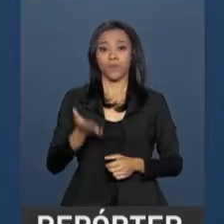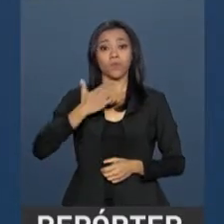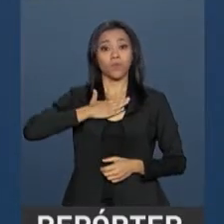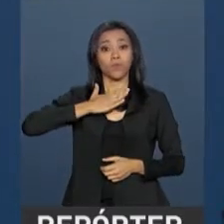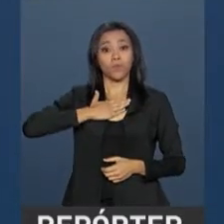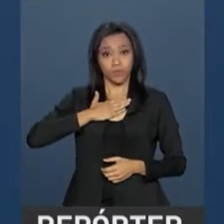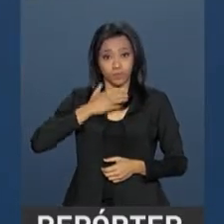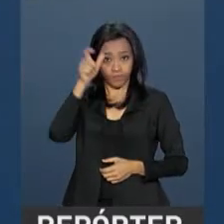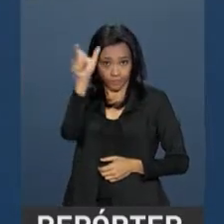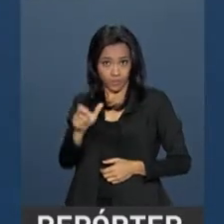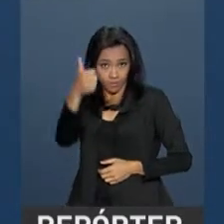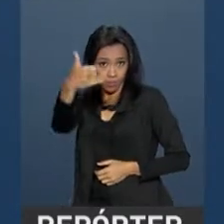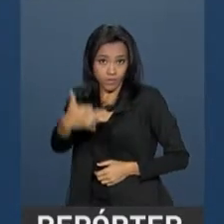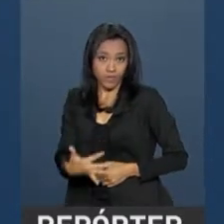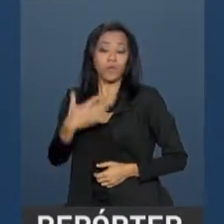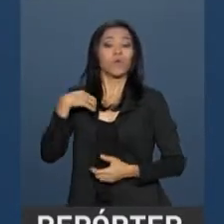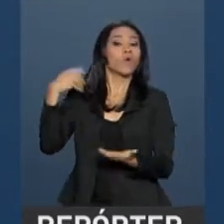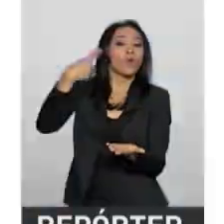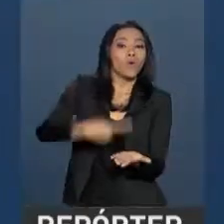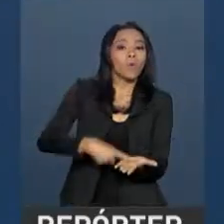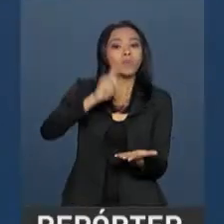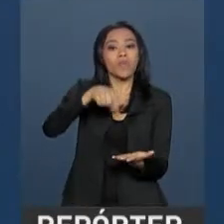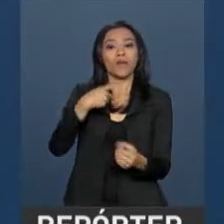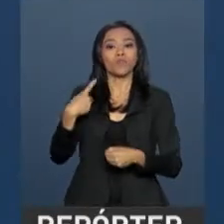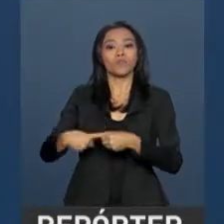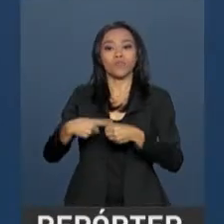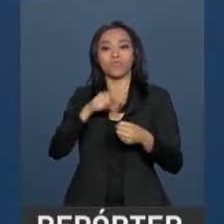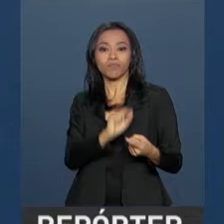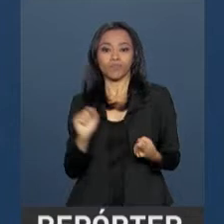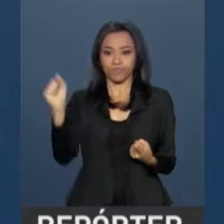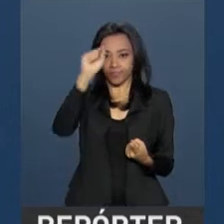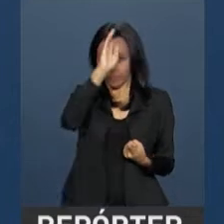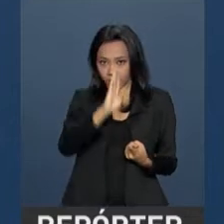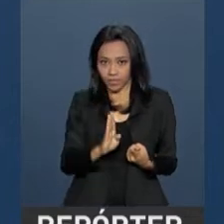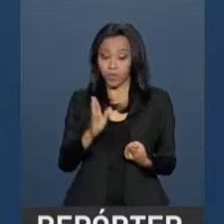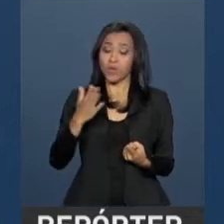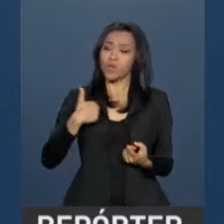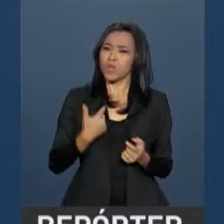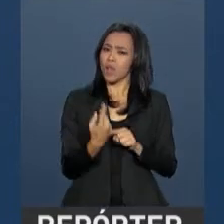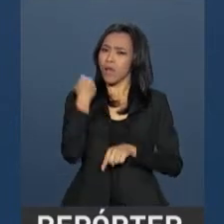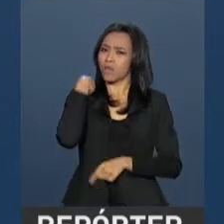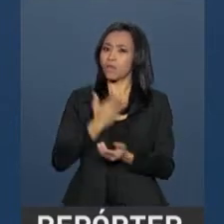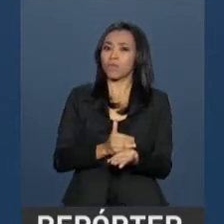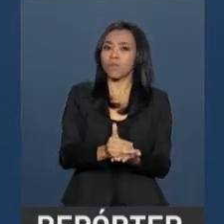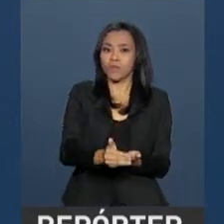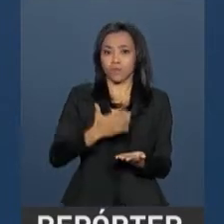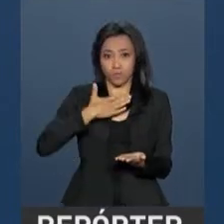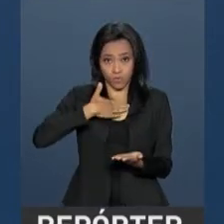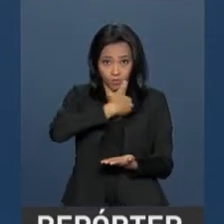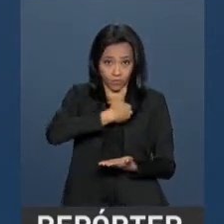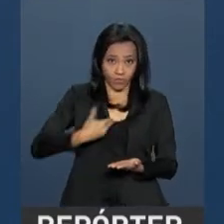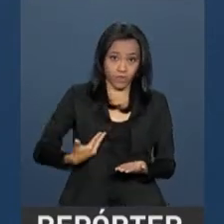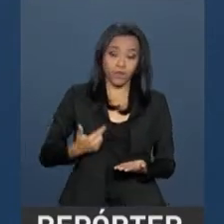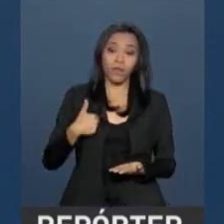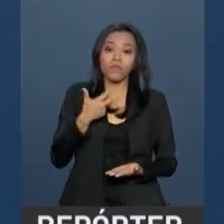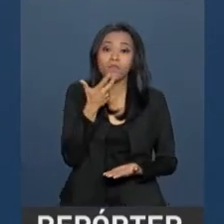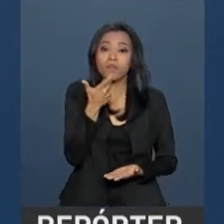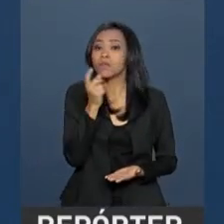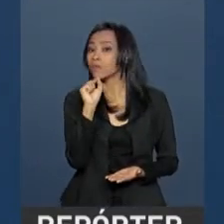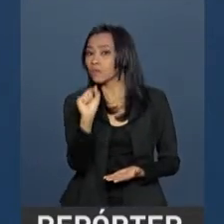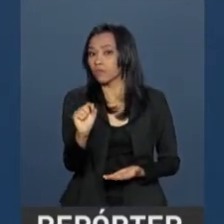é com os municípios brasileiros logo no início do meu governo e eu disse bom dia